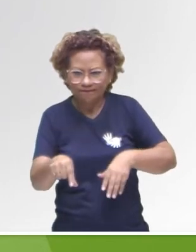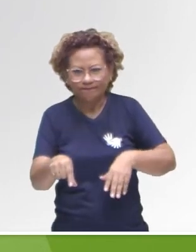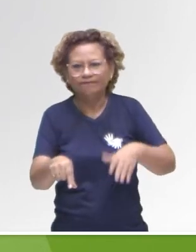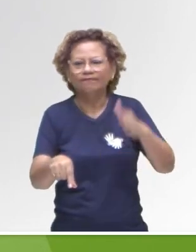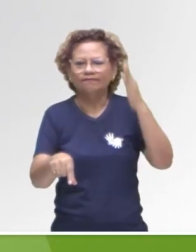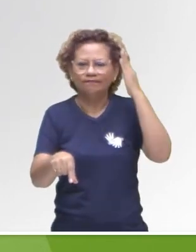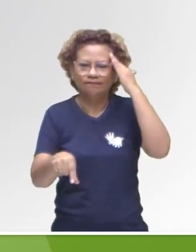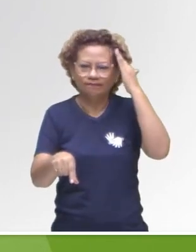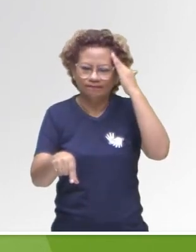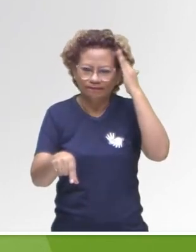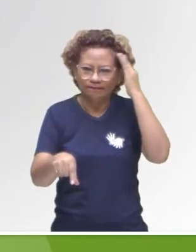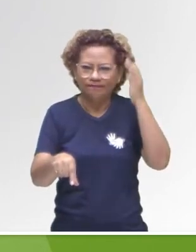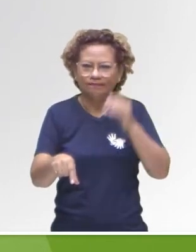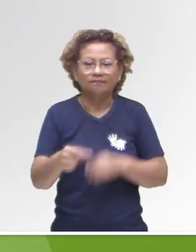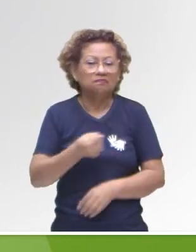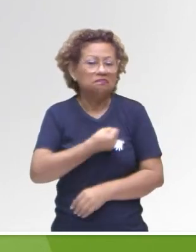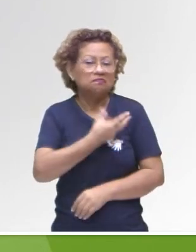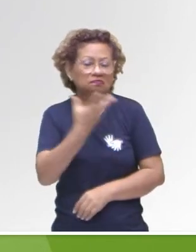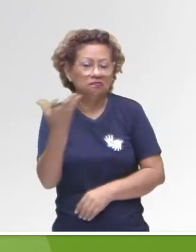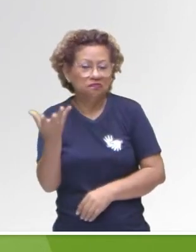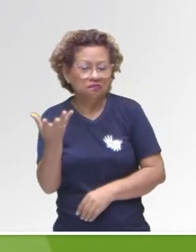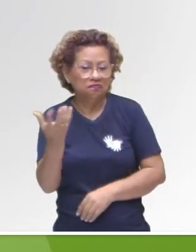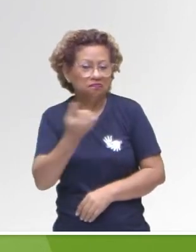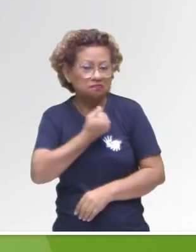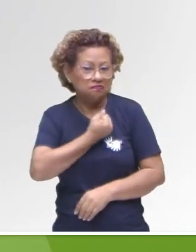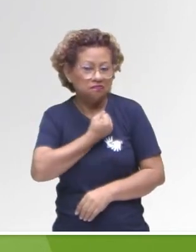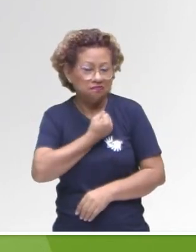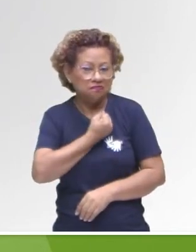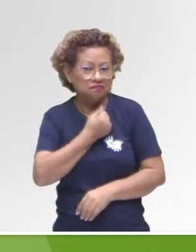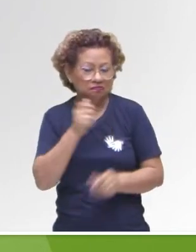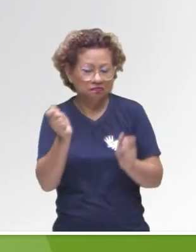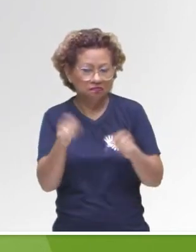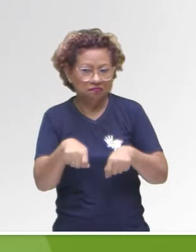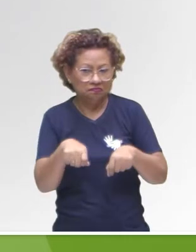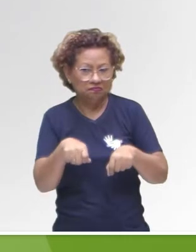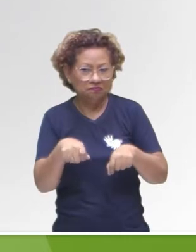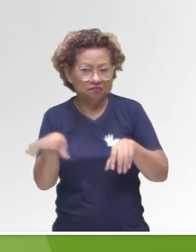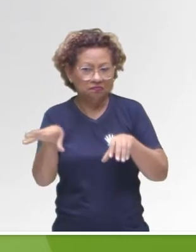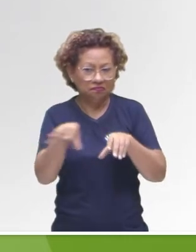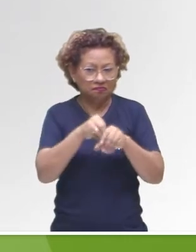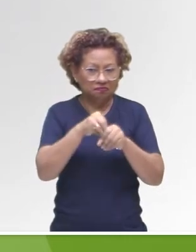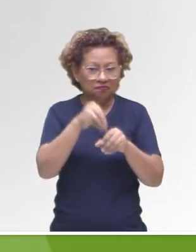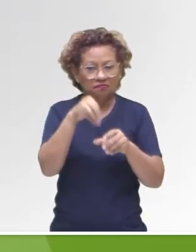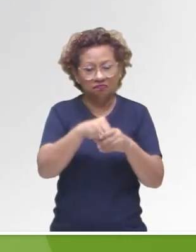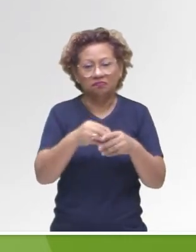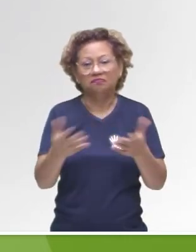associarmos os capacitores. Nessa imagem, a gente vai ver um esquema,